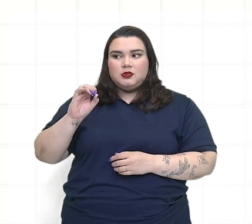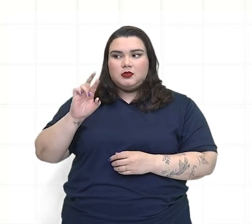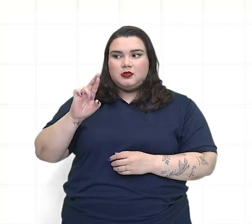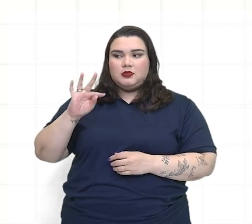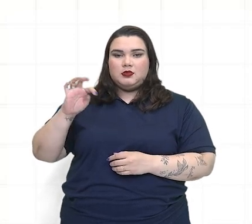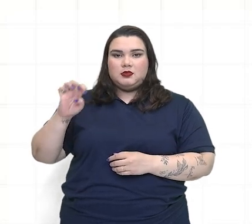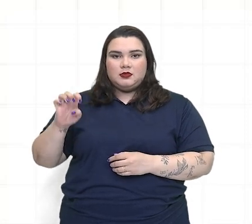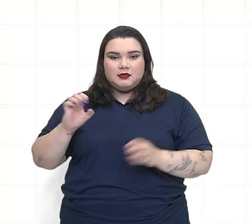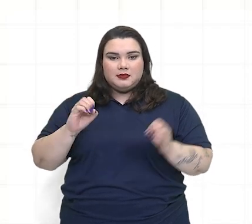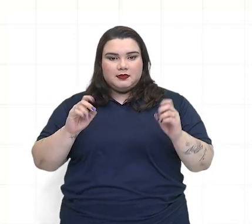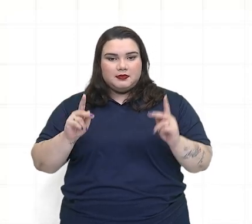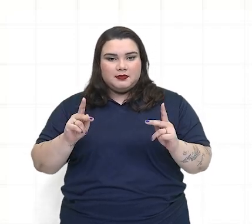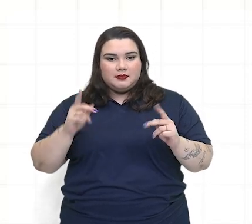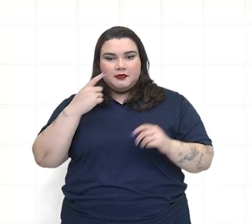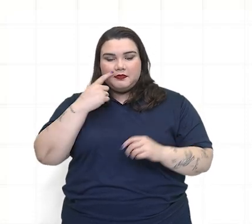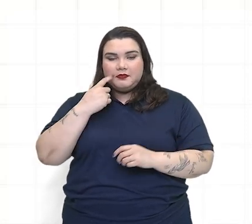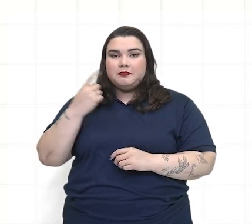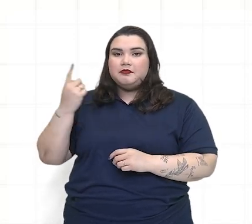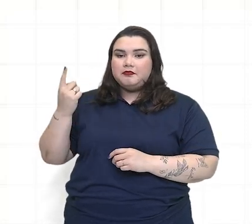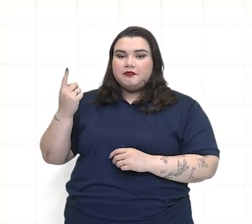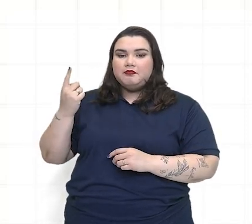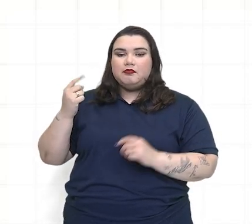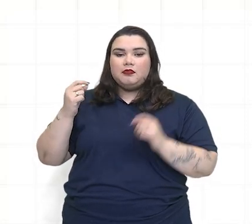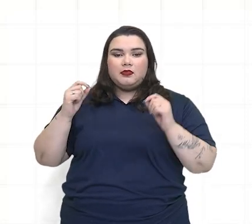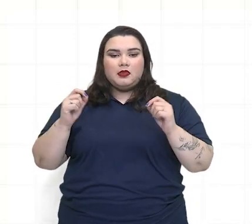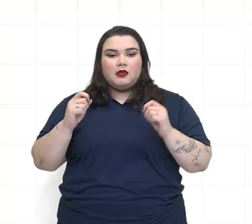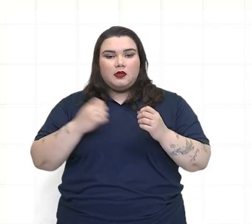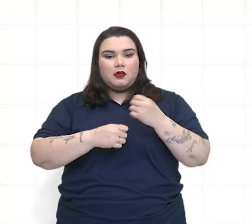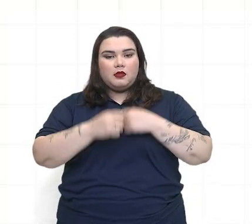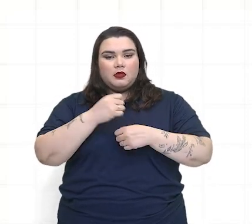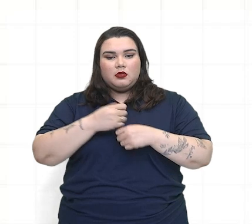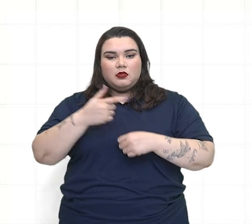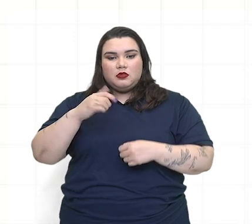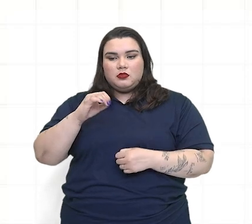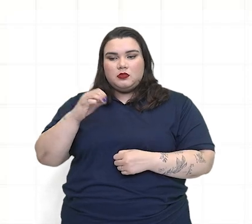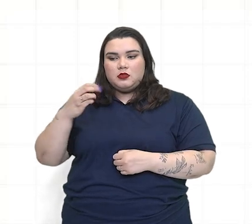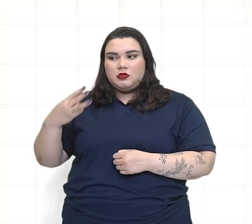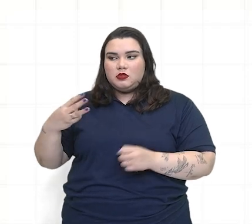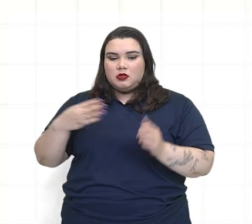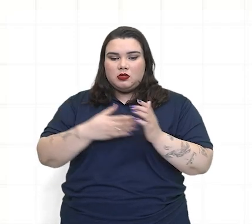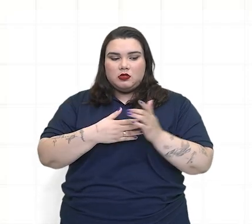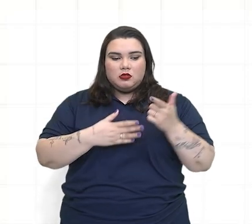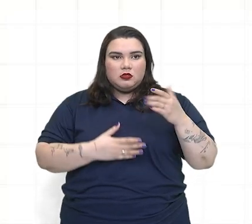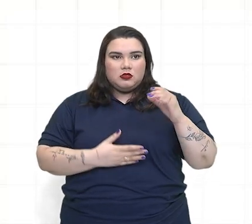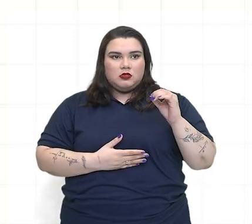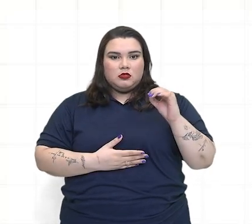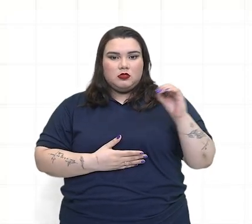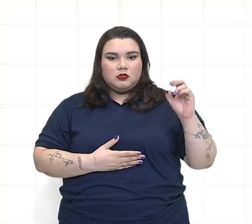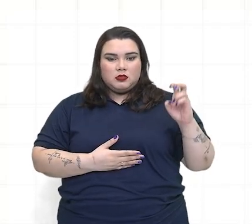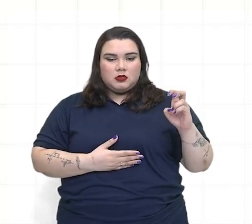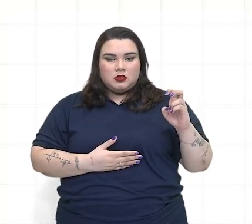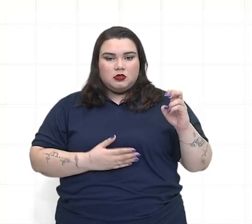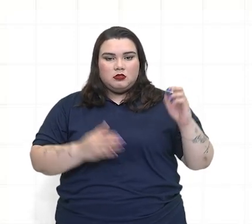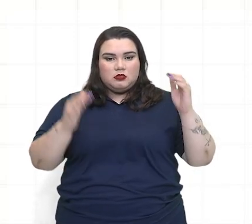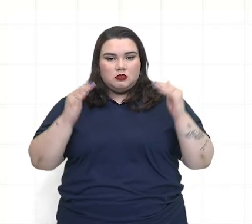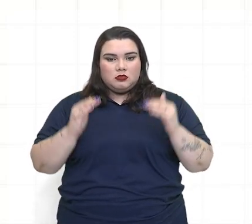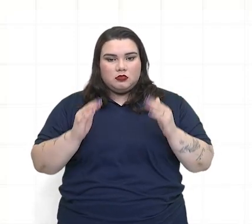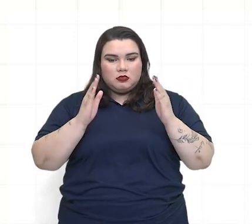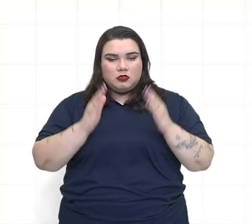aqui. Aqui a gente pode dizer que foi entre 2003 e 2005, e aqui está bem embaixo,